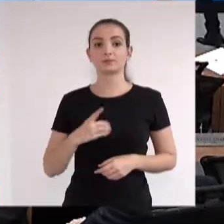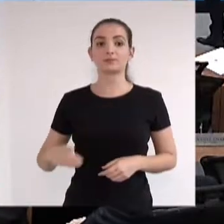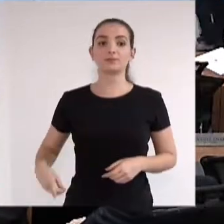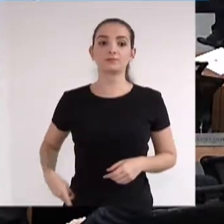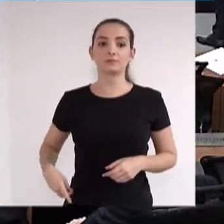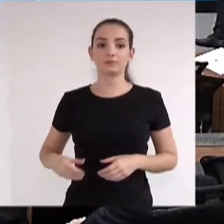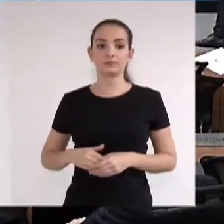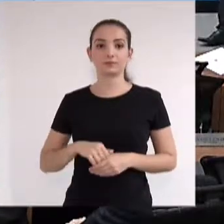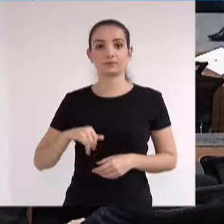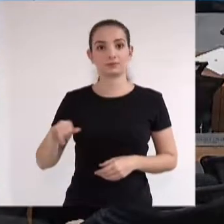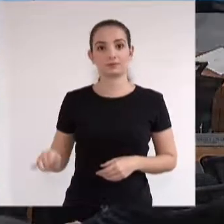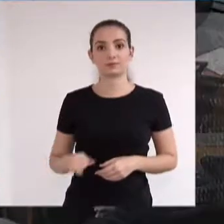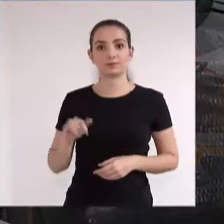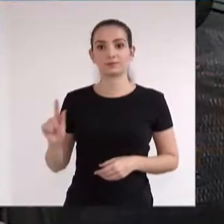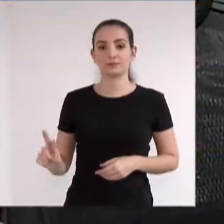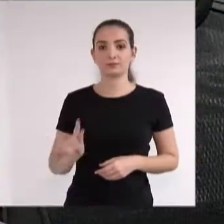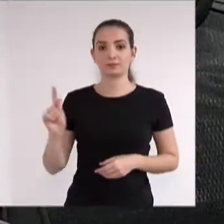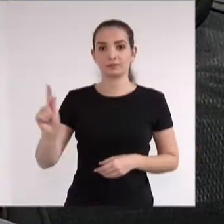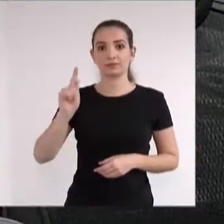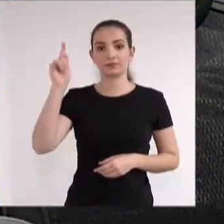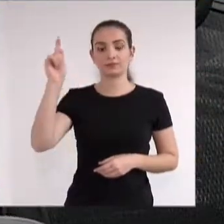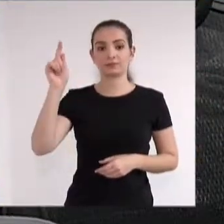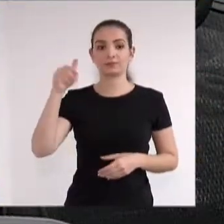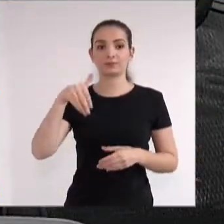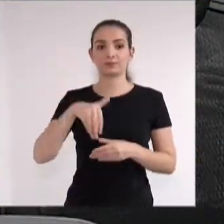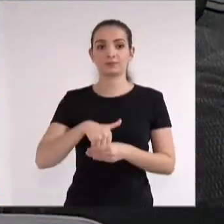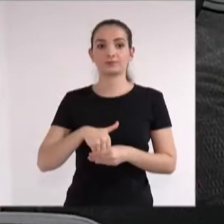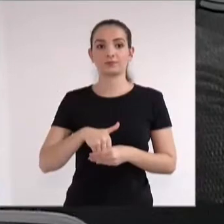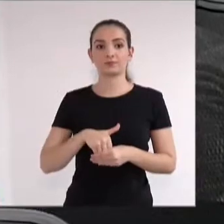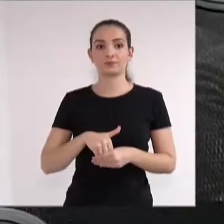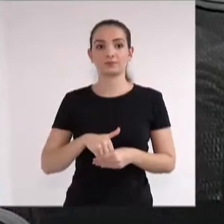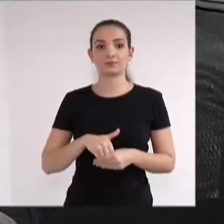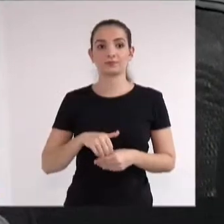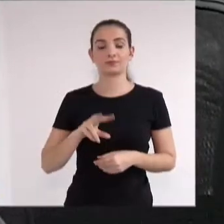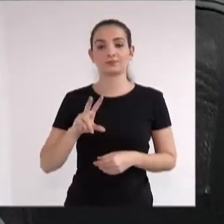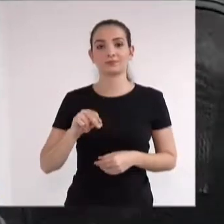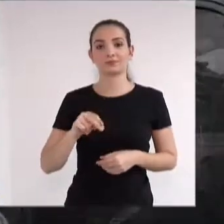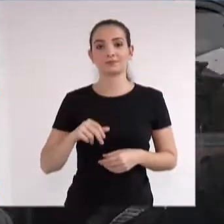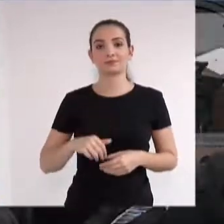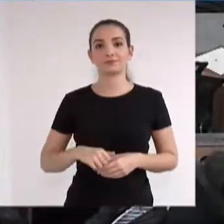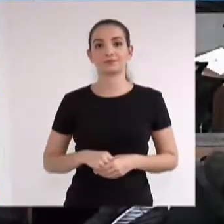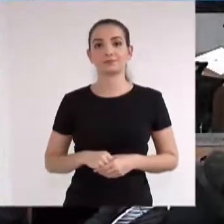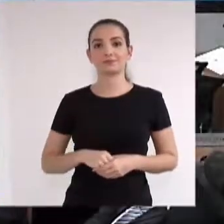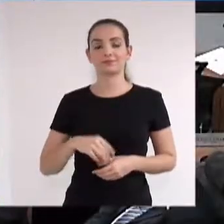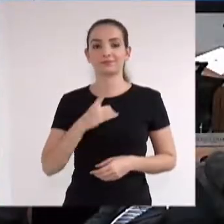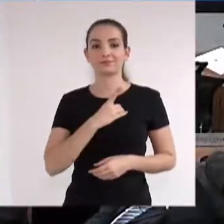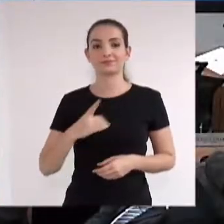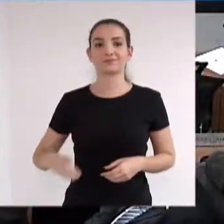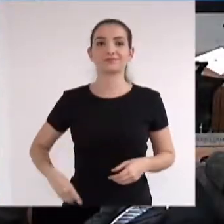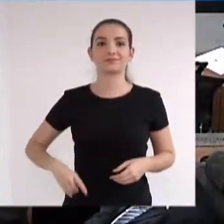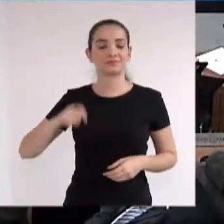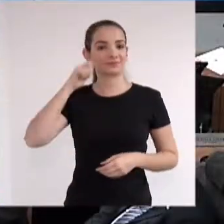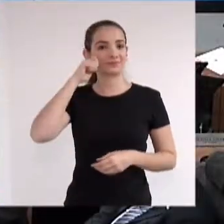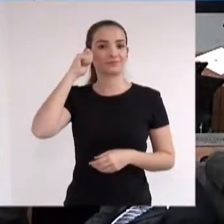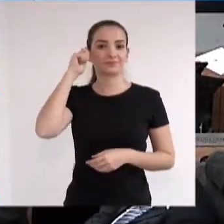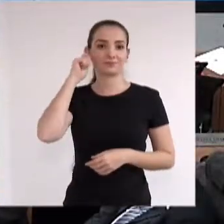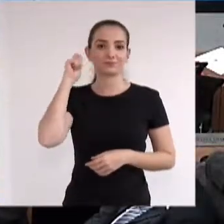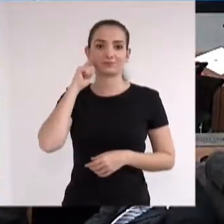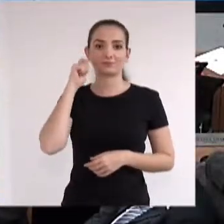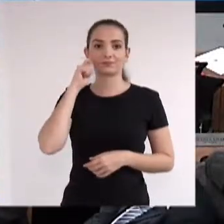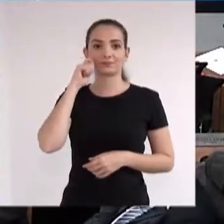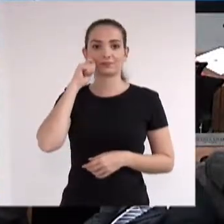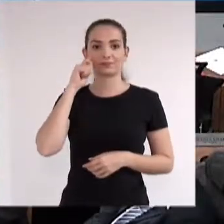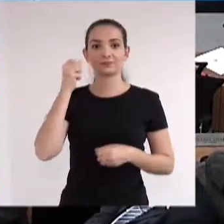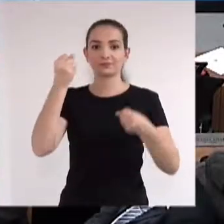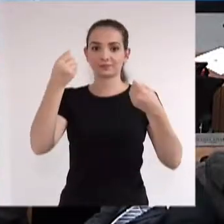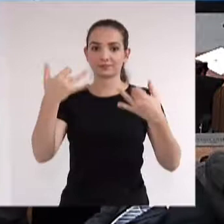Deputado João Grandão. Deputado João Grandão vota não. Deputada Marildo Cruz.